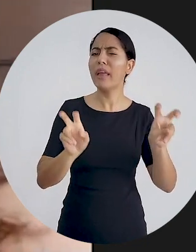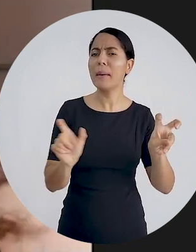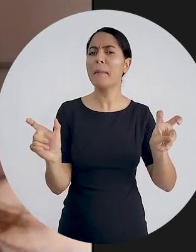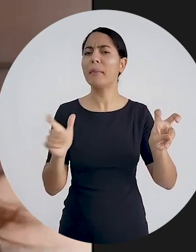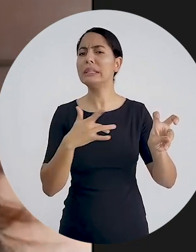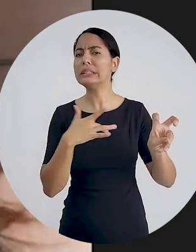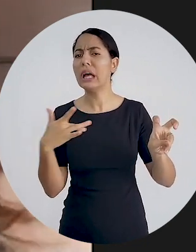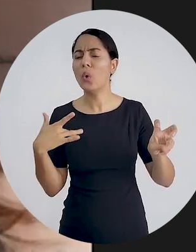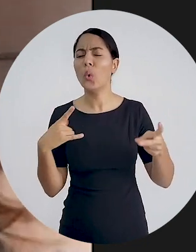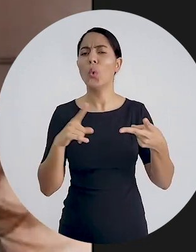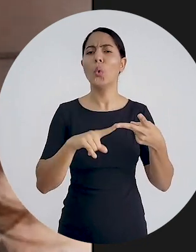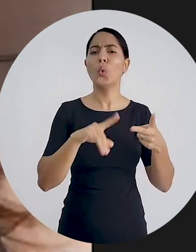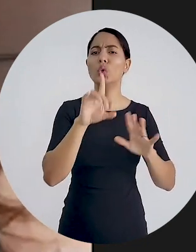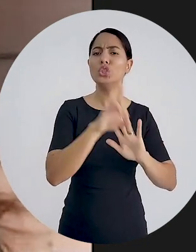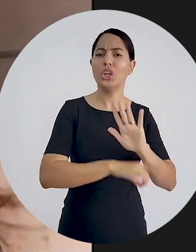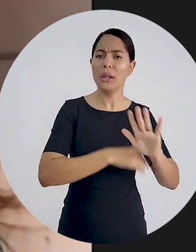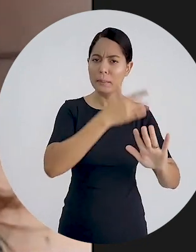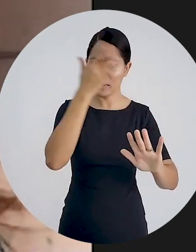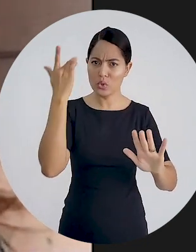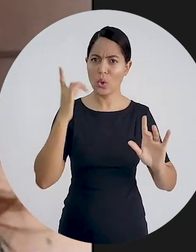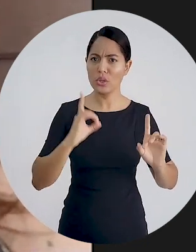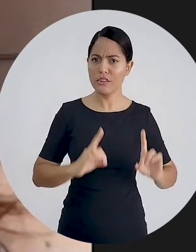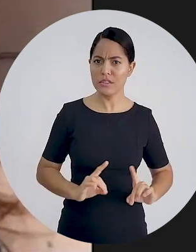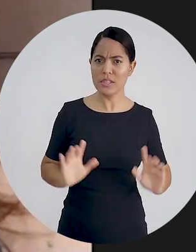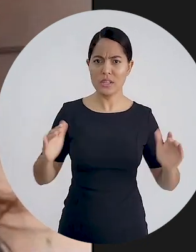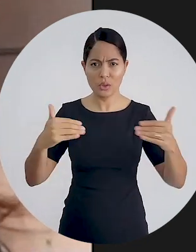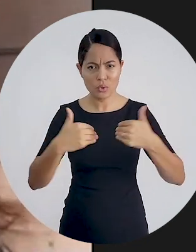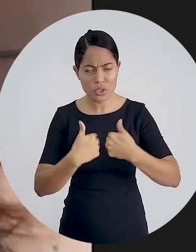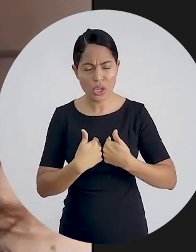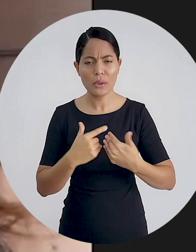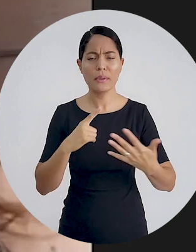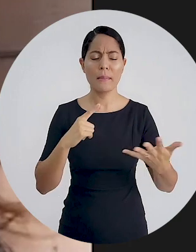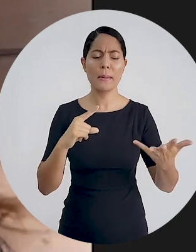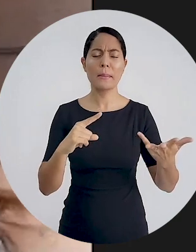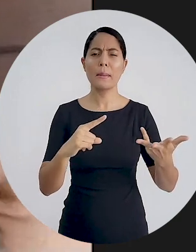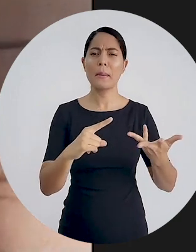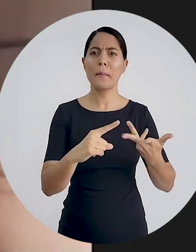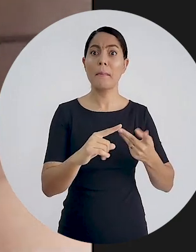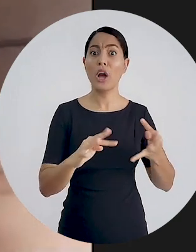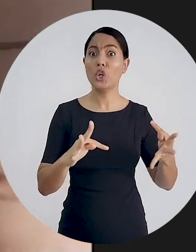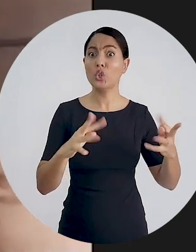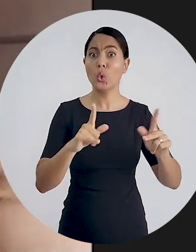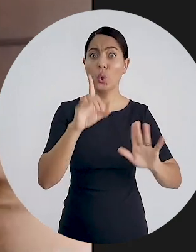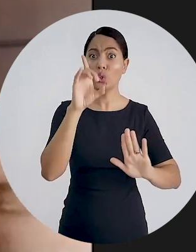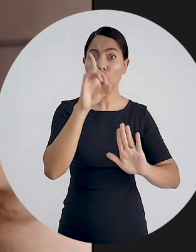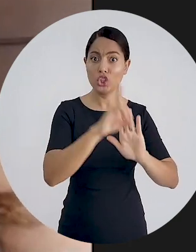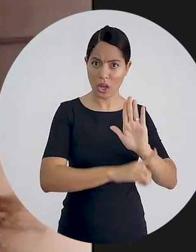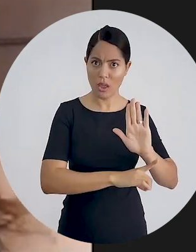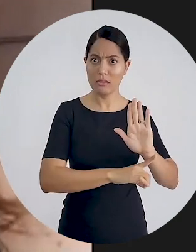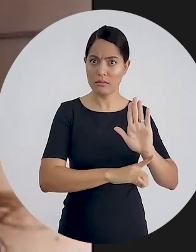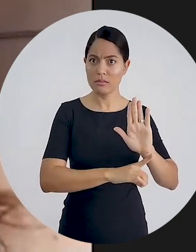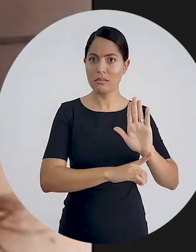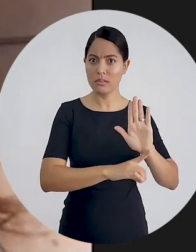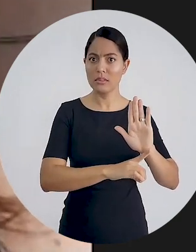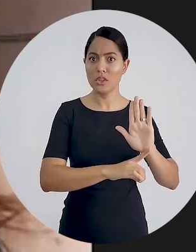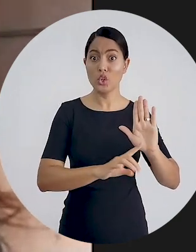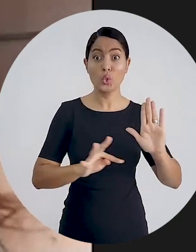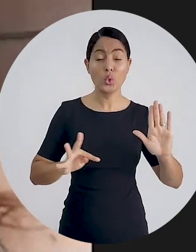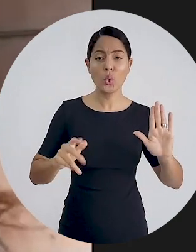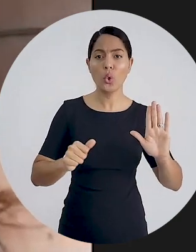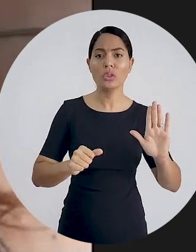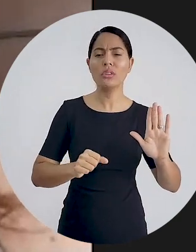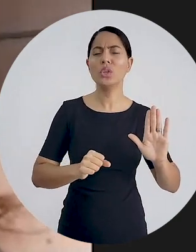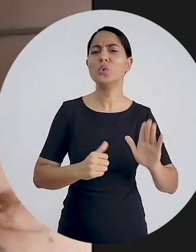deficiência. Então, assim, todos os direitos inerentes à pessoa com deficiência estendem-se